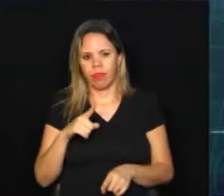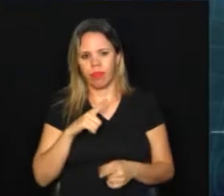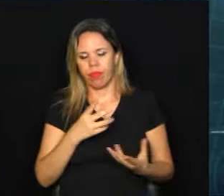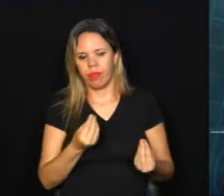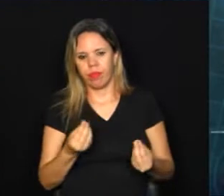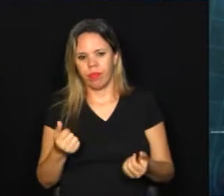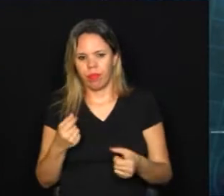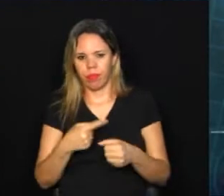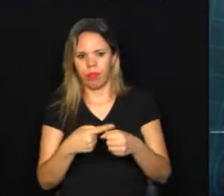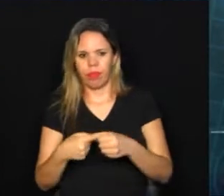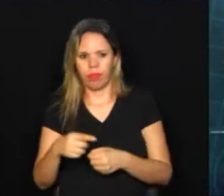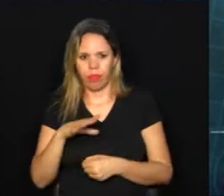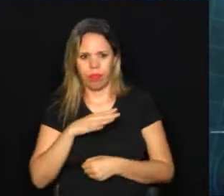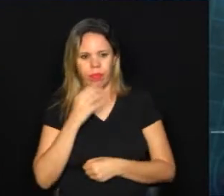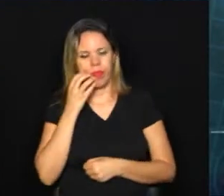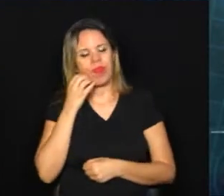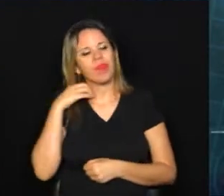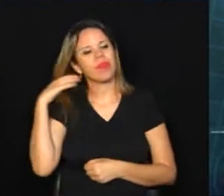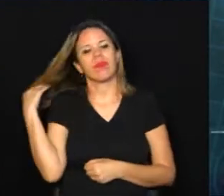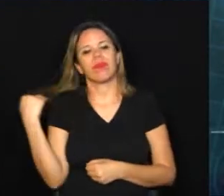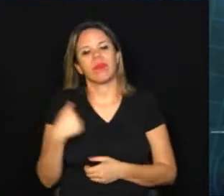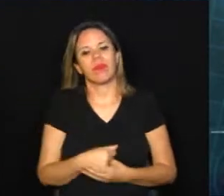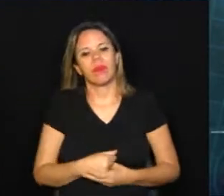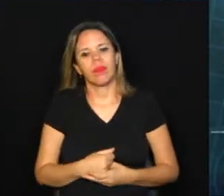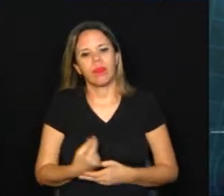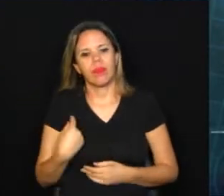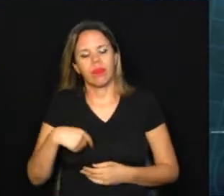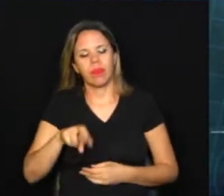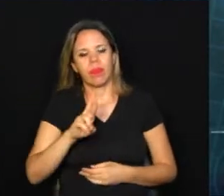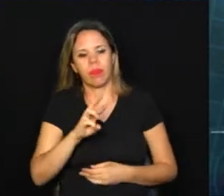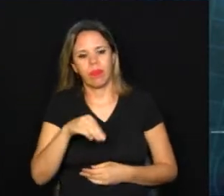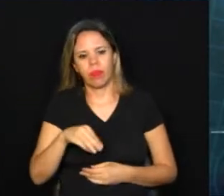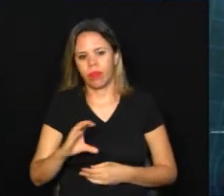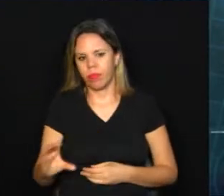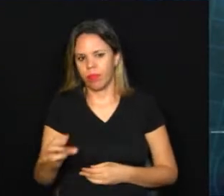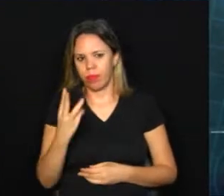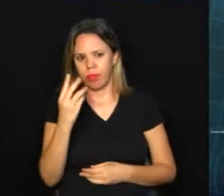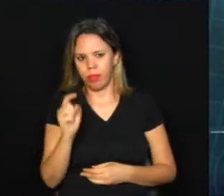bastante na nossa cidade. Olha, na RMC,